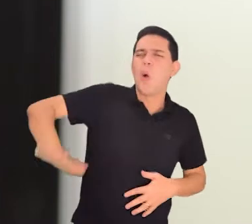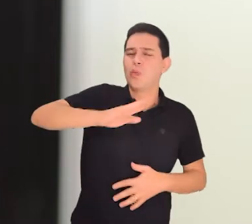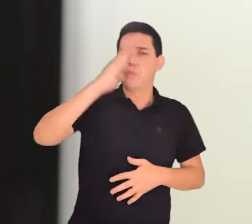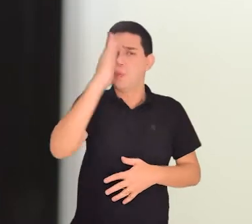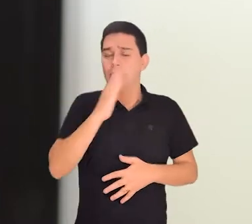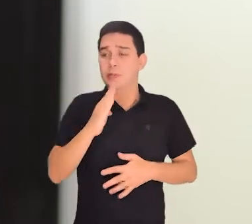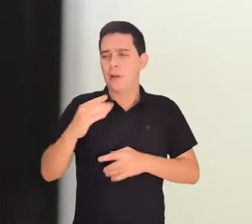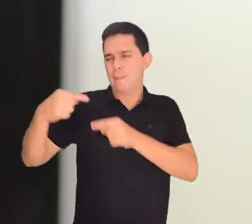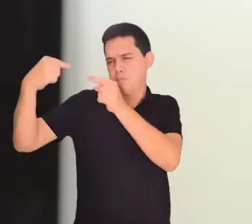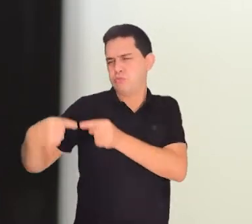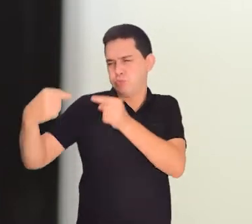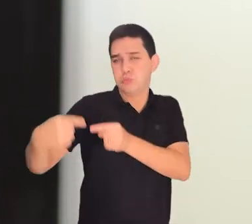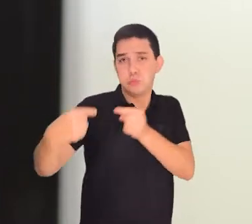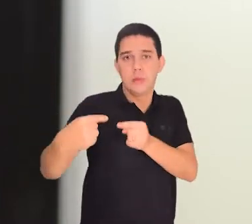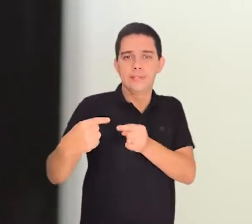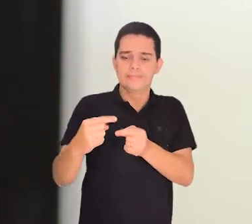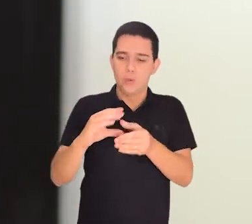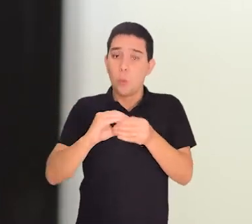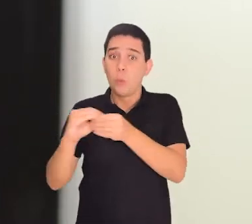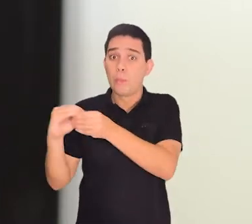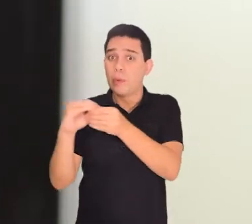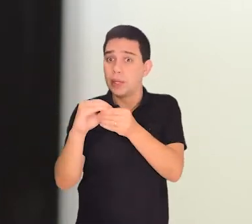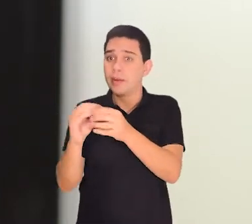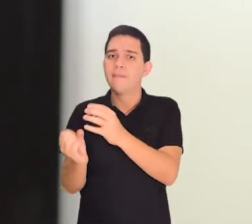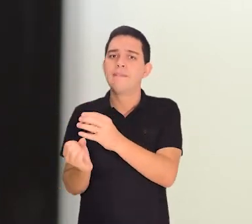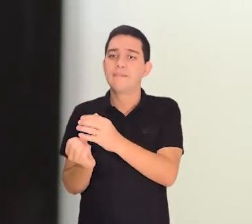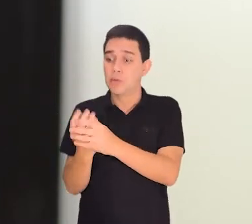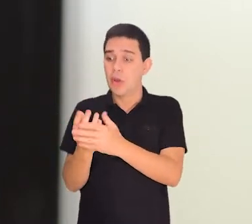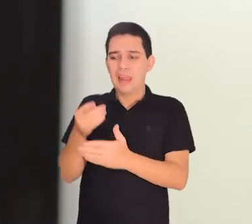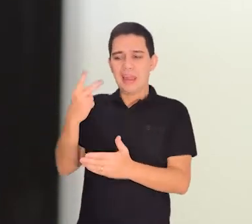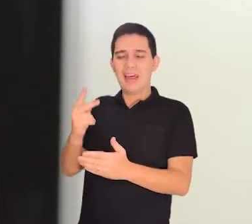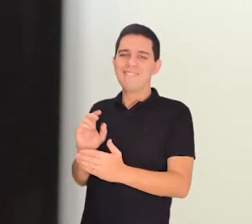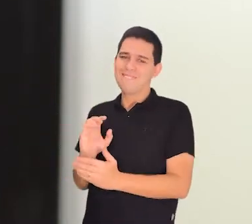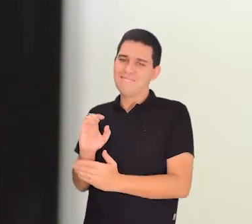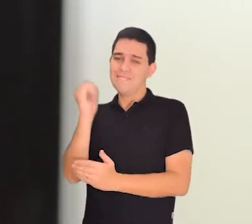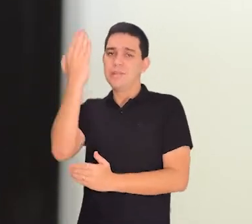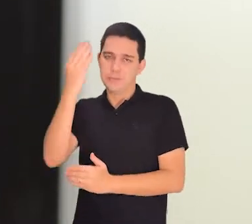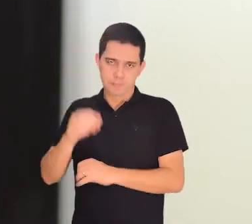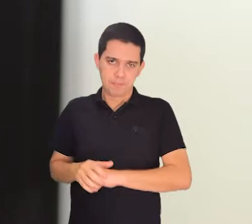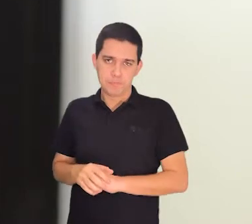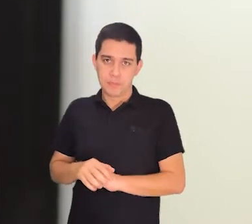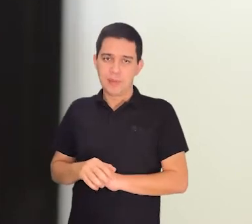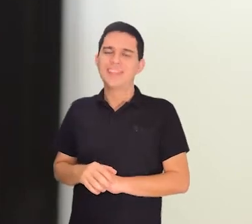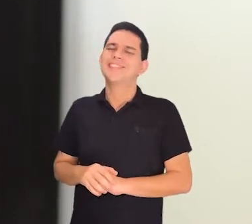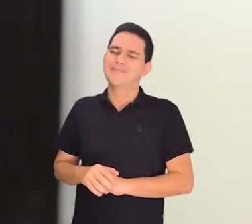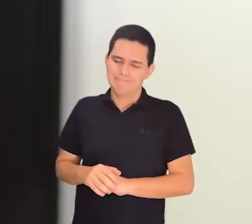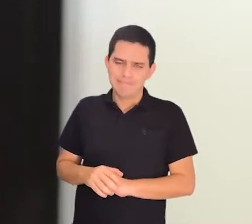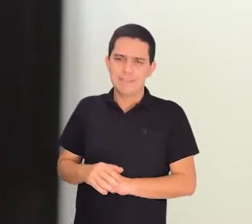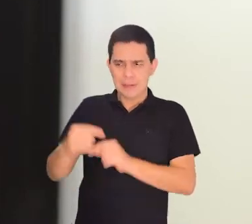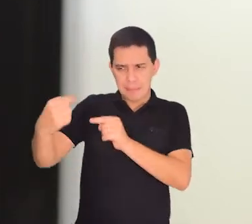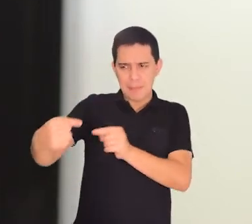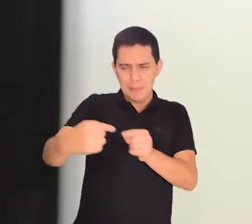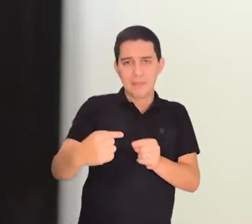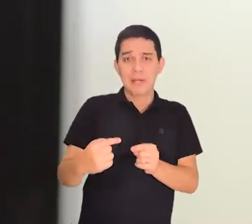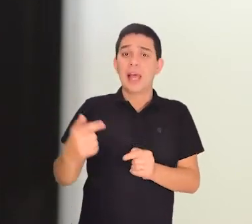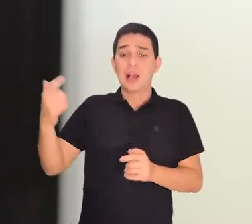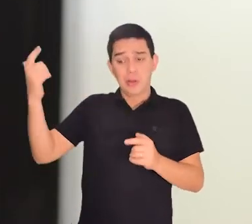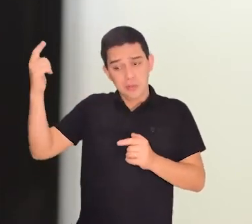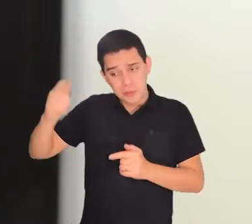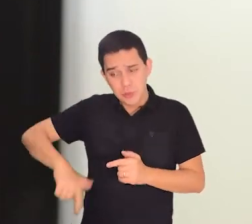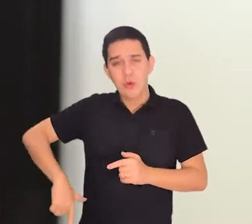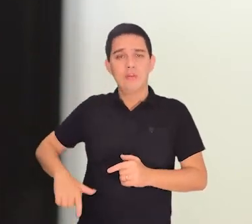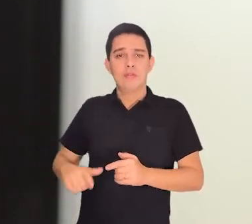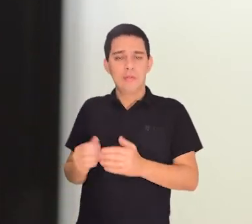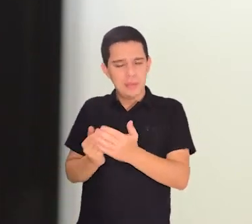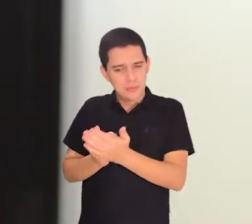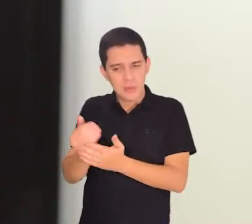no combate às falsas cooperativas. E agora houve esse retorno ao cenário do mercado